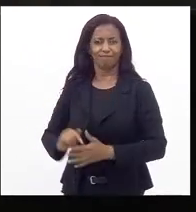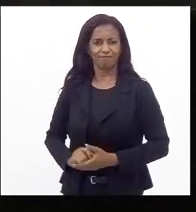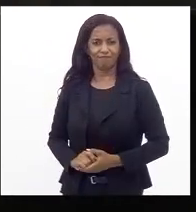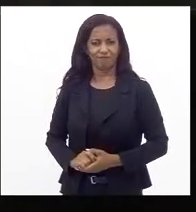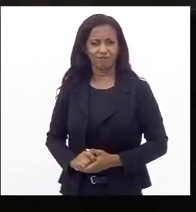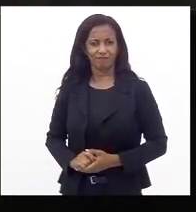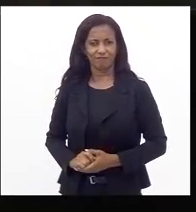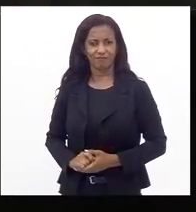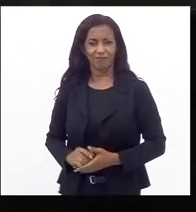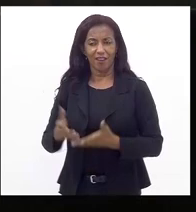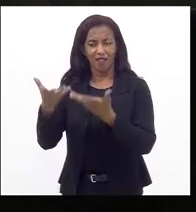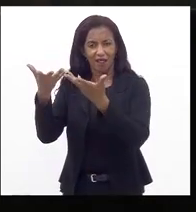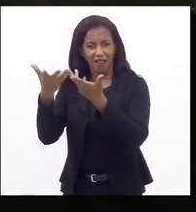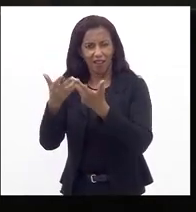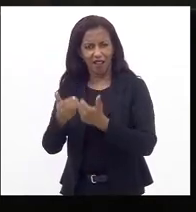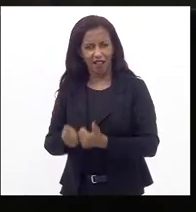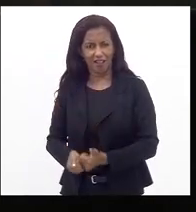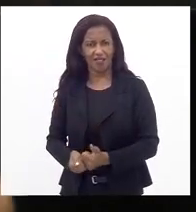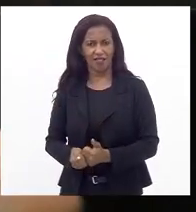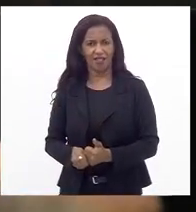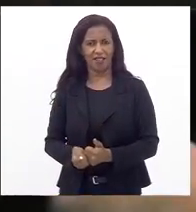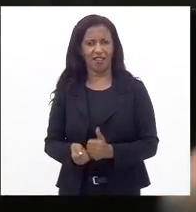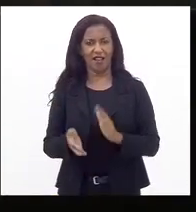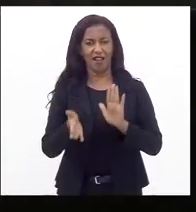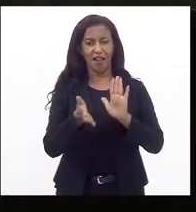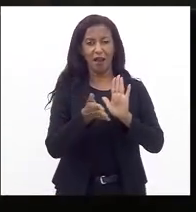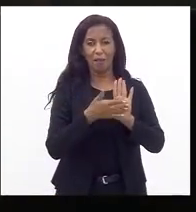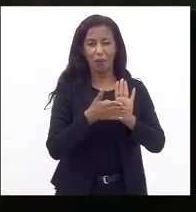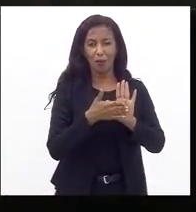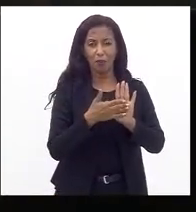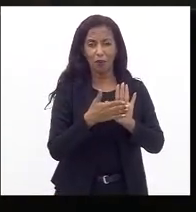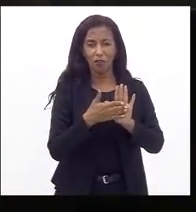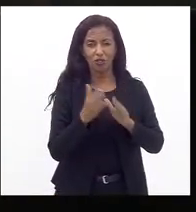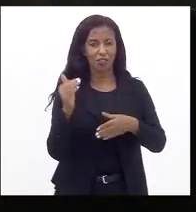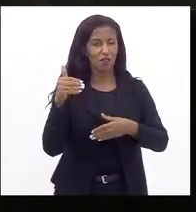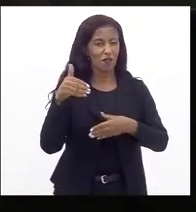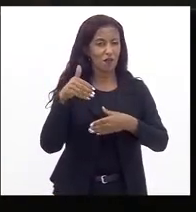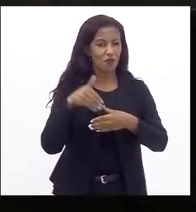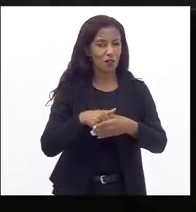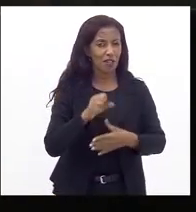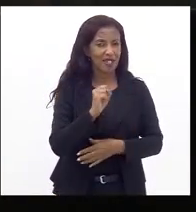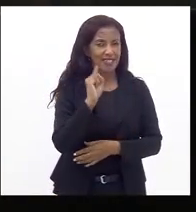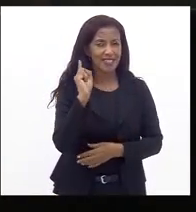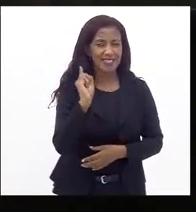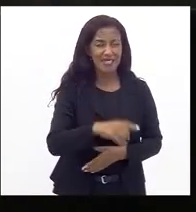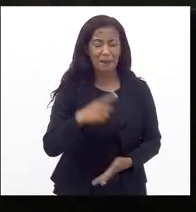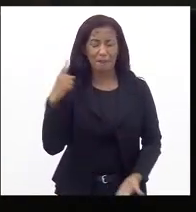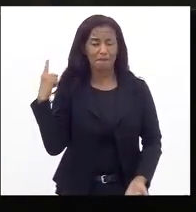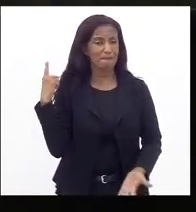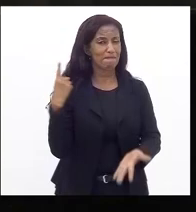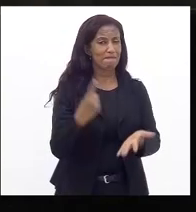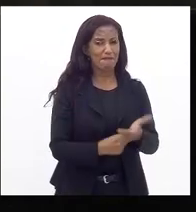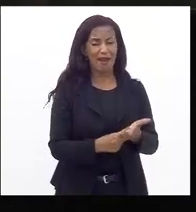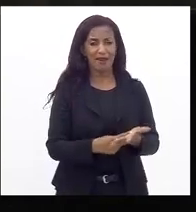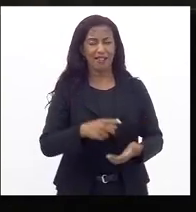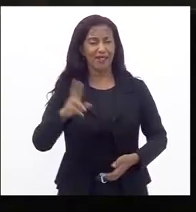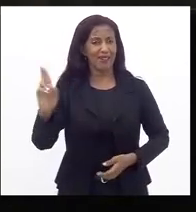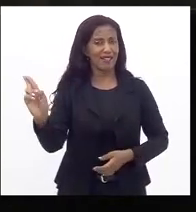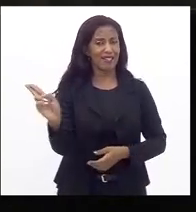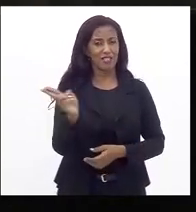a acolher o acordo que fora proposto e votar sim simboliza a